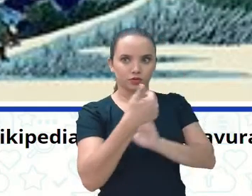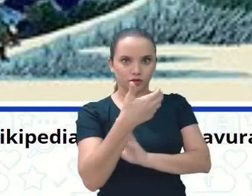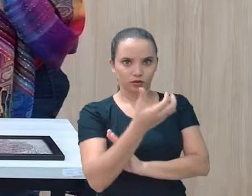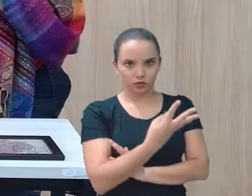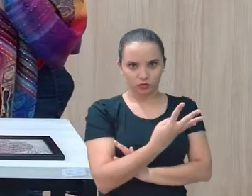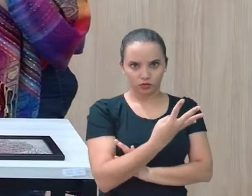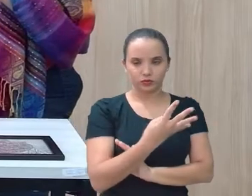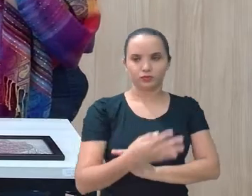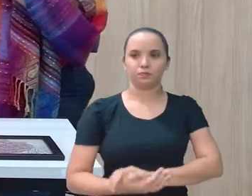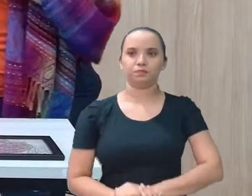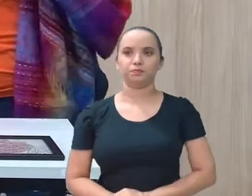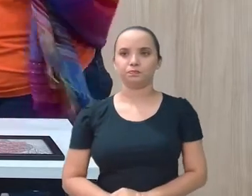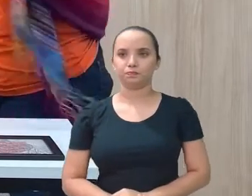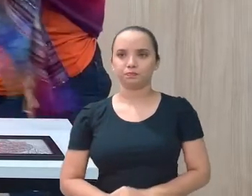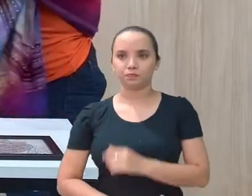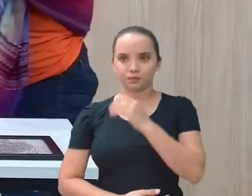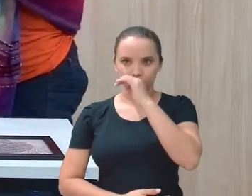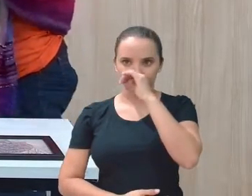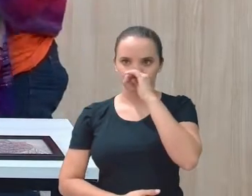XIV.